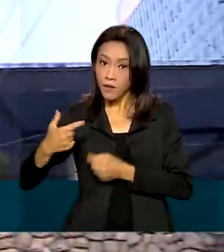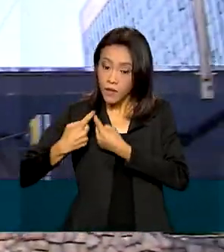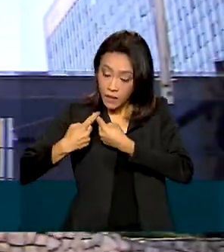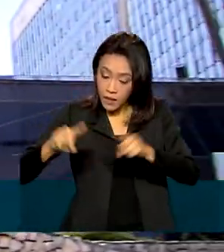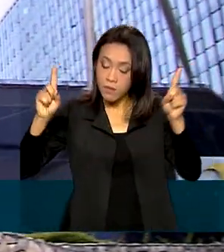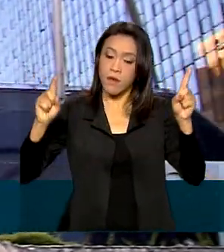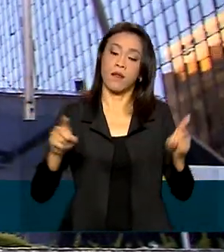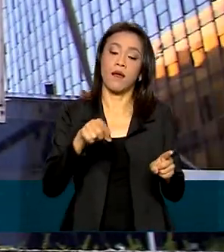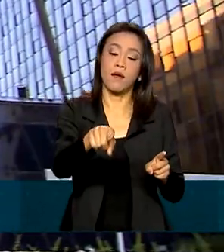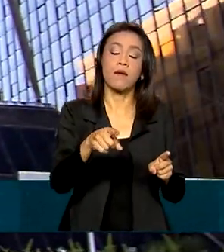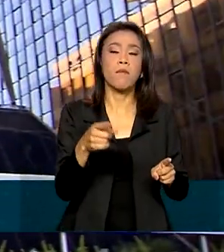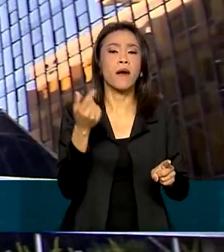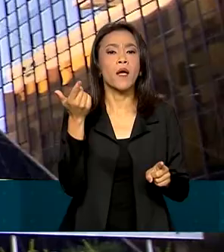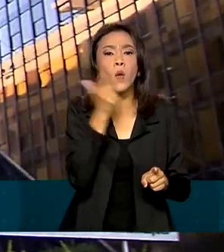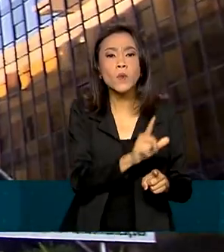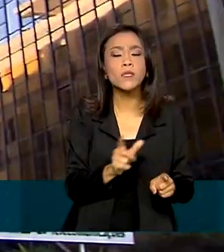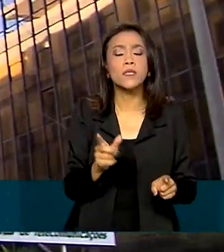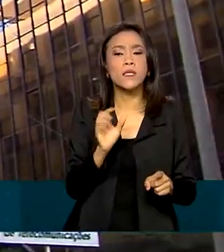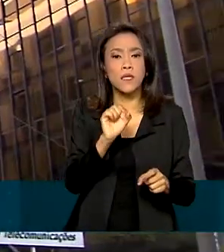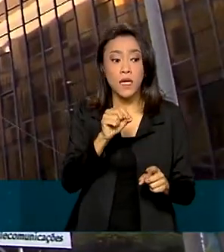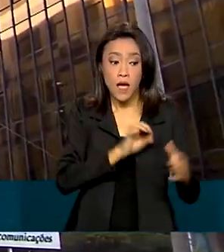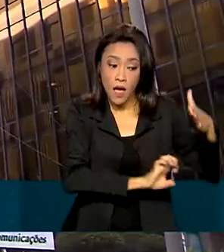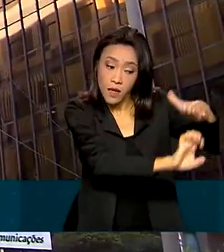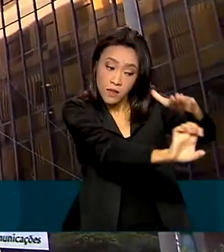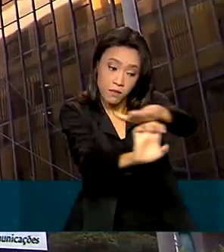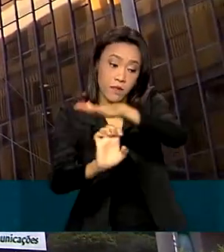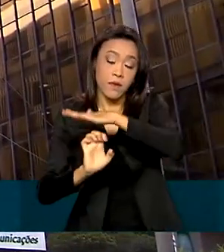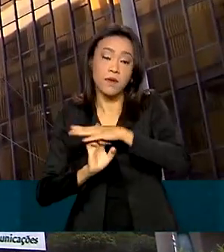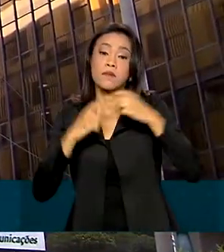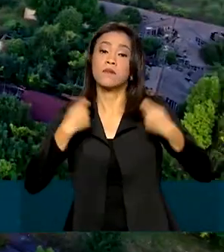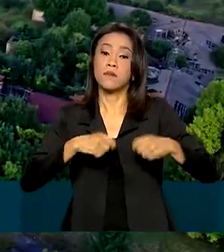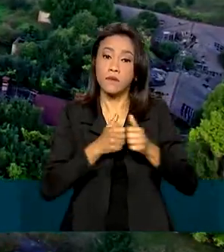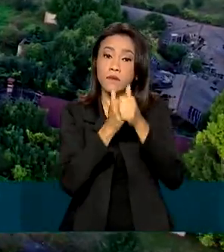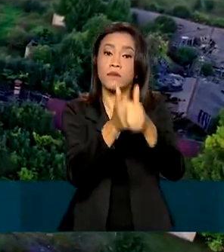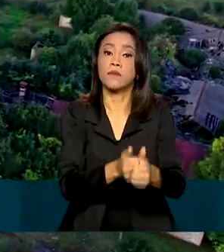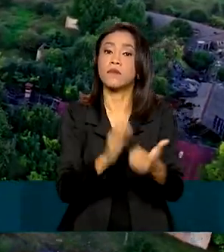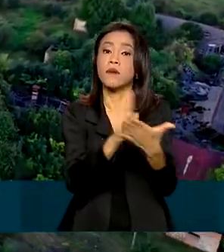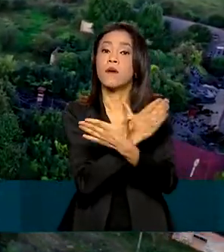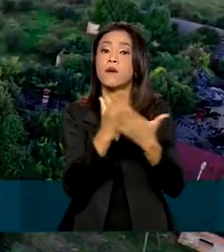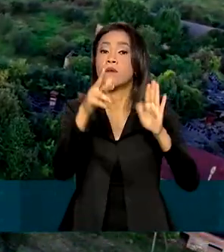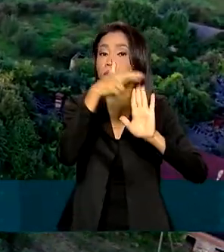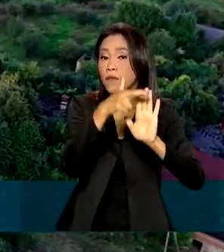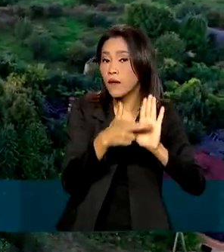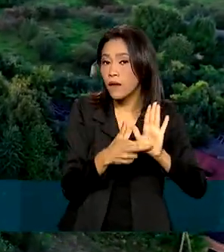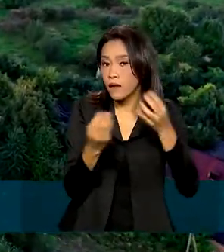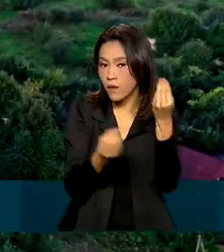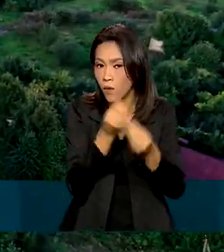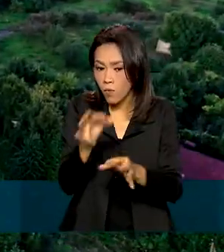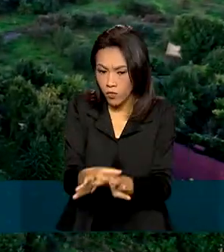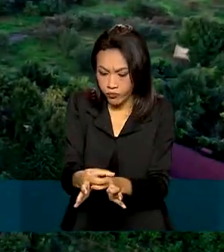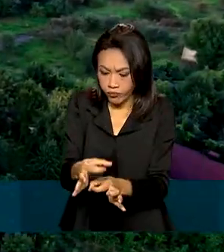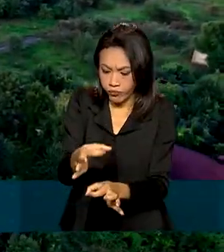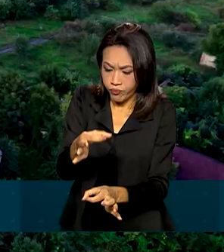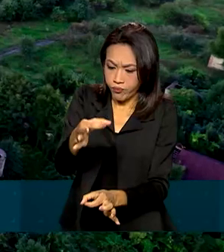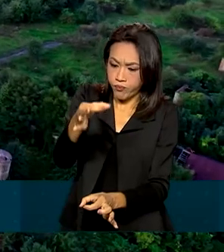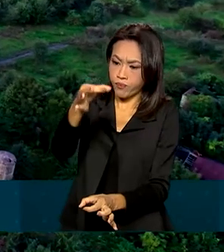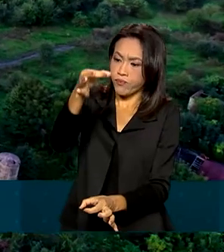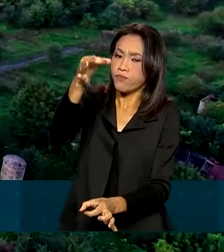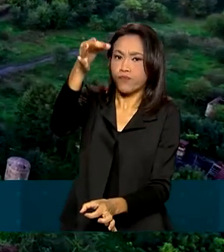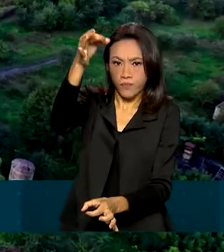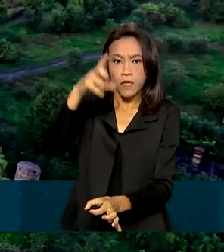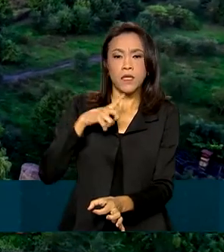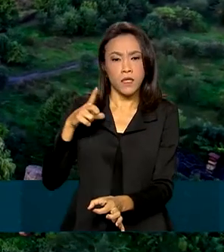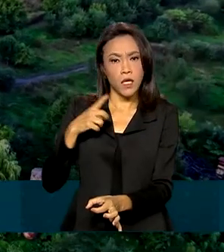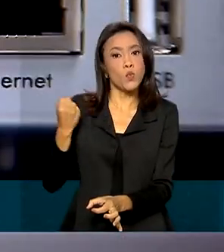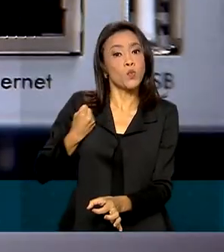autorização é necessário que as operadoras obedeçam alguns critérios como instalação de antenas Na quantidade mínima